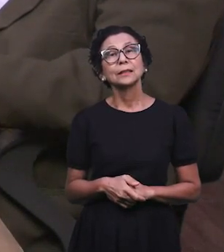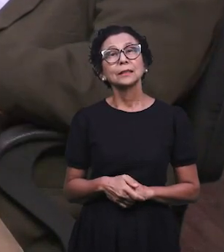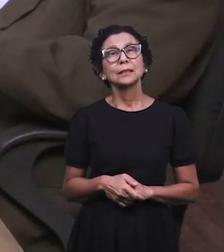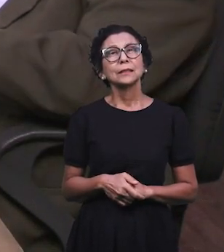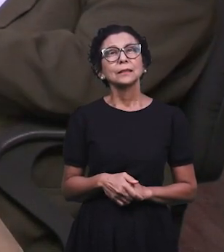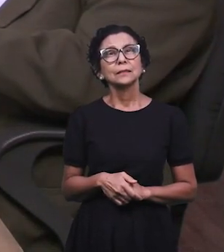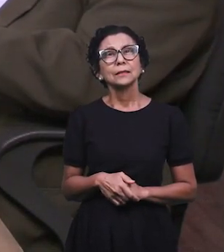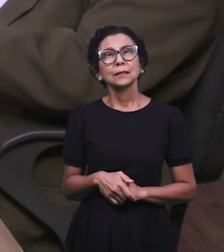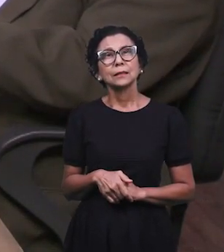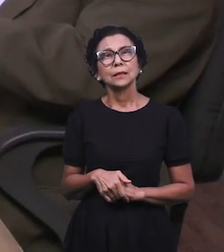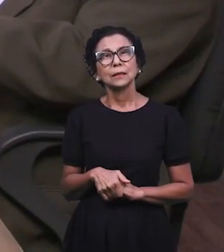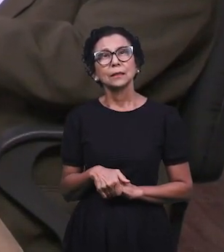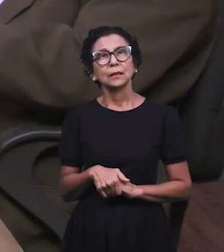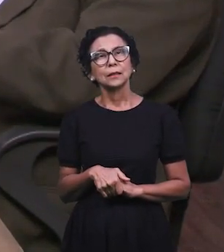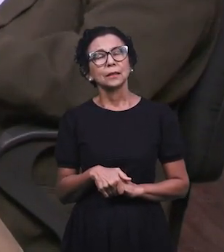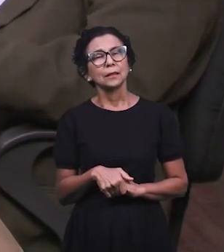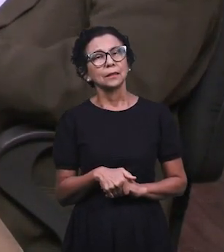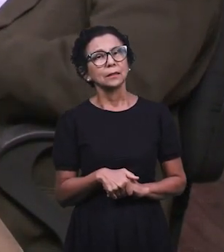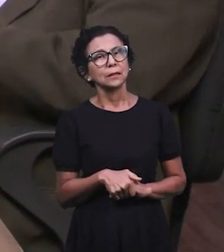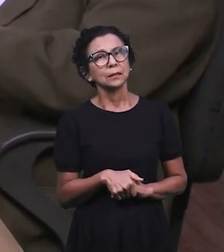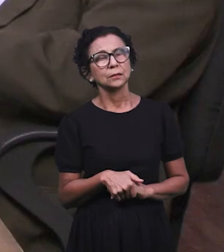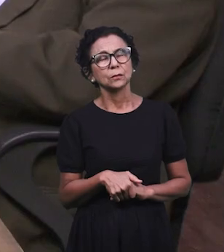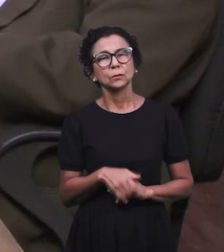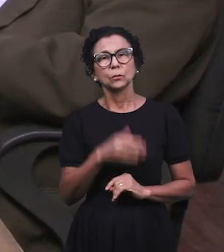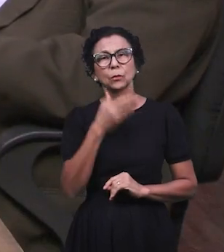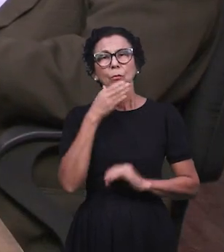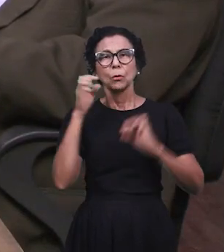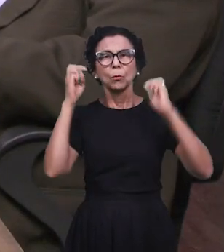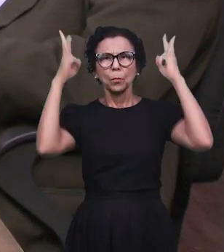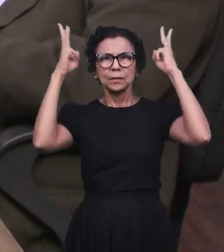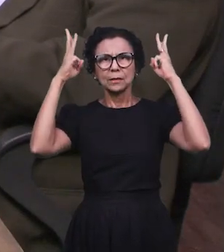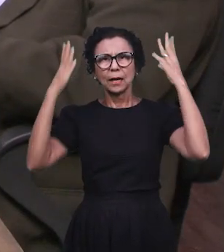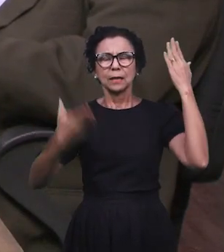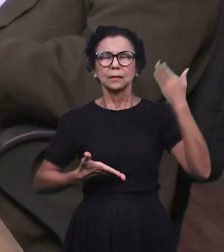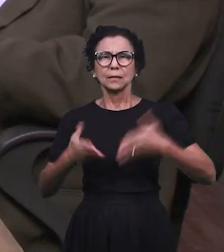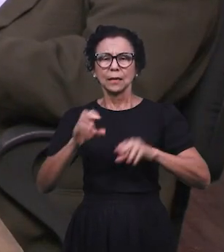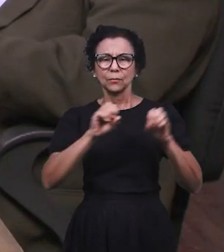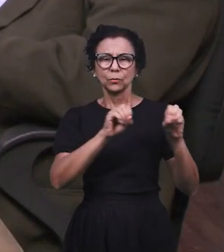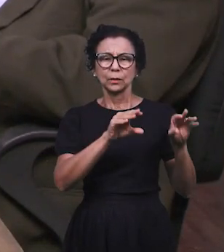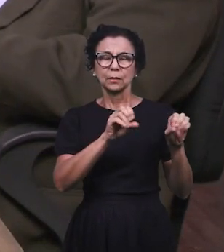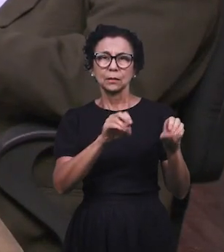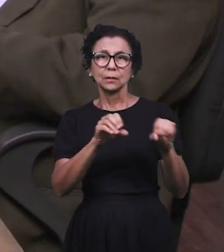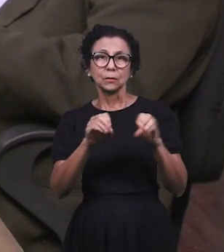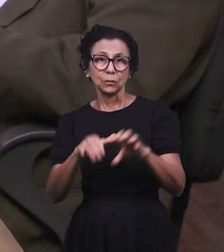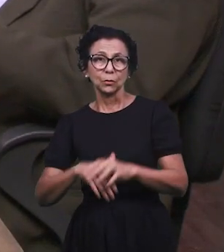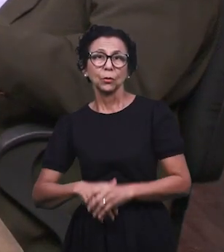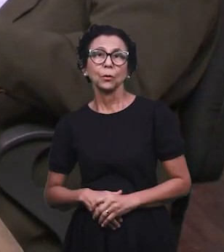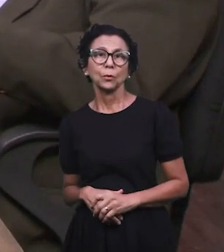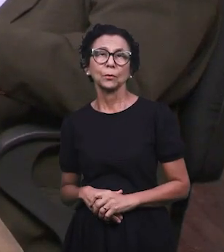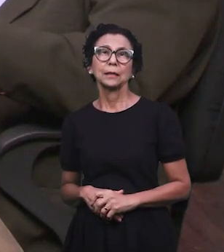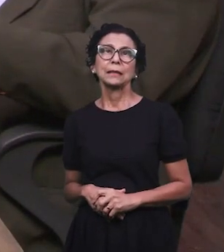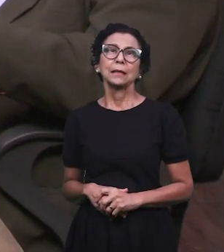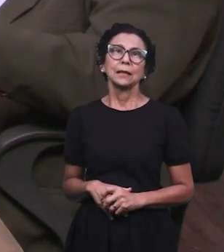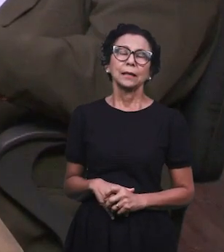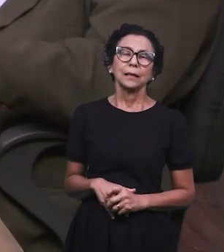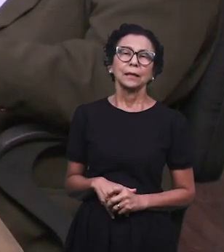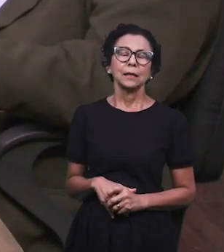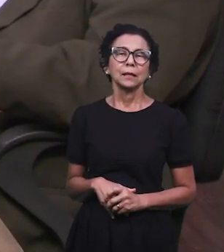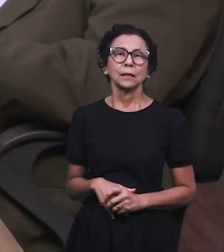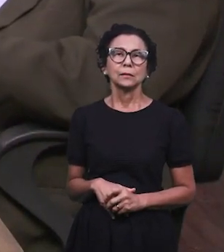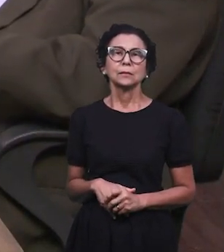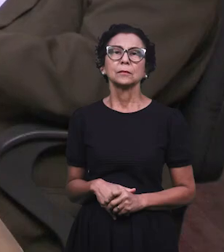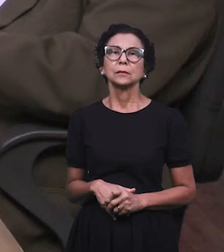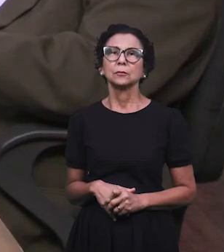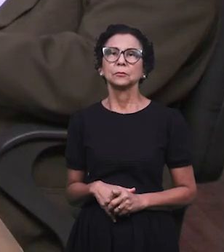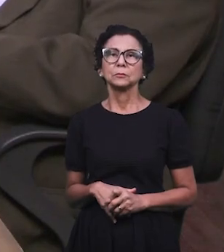lembrar, que haviam, entre aquilo que era ensinado por Moisés, haviam as leis da guerra. sim.